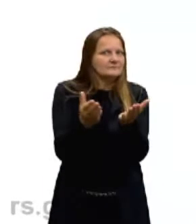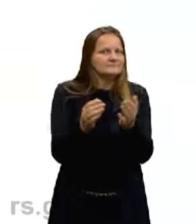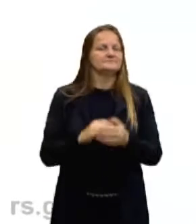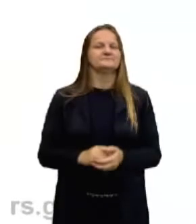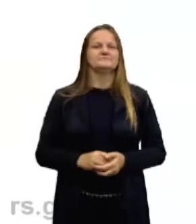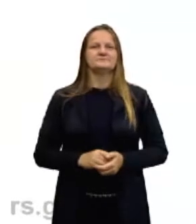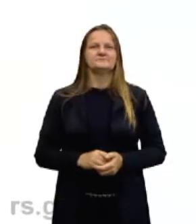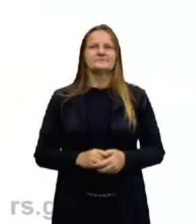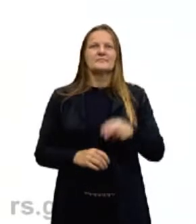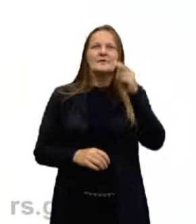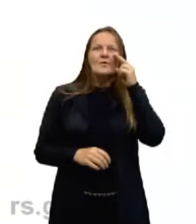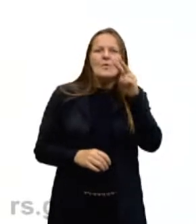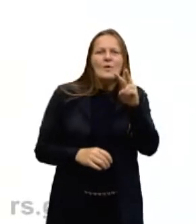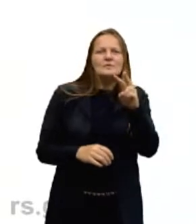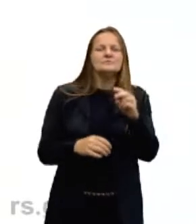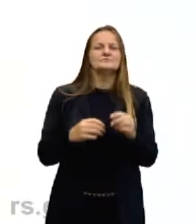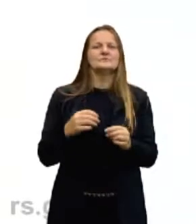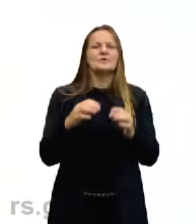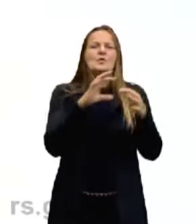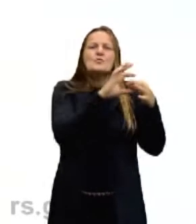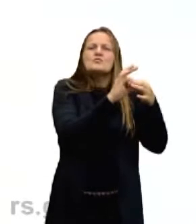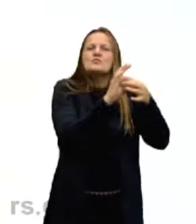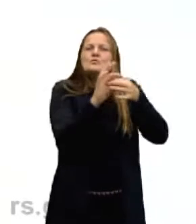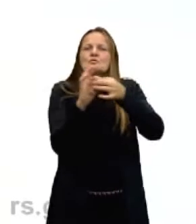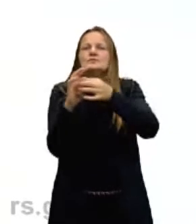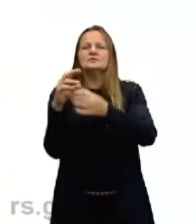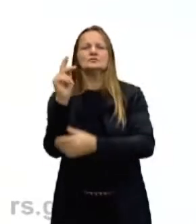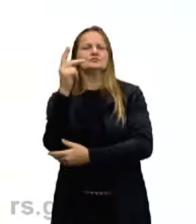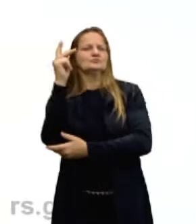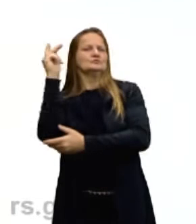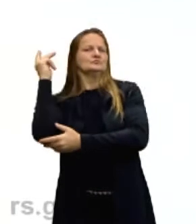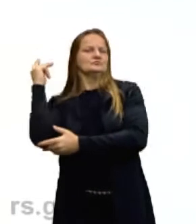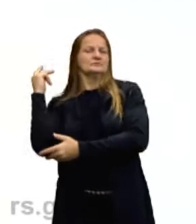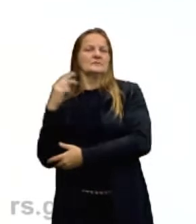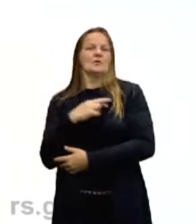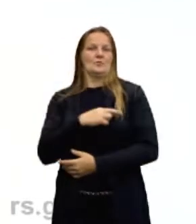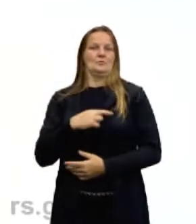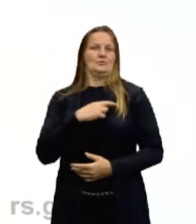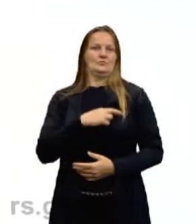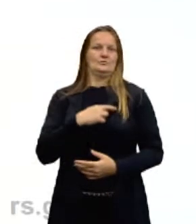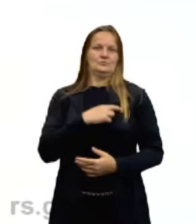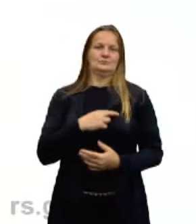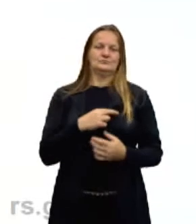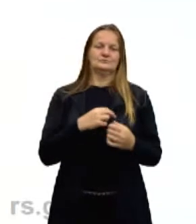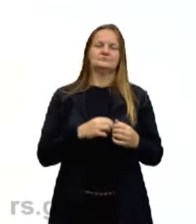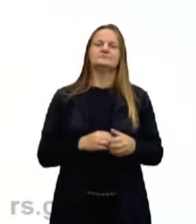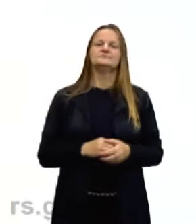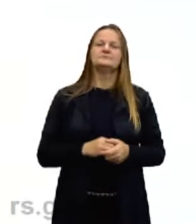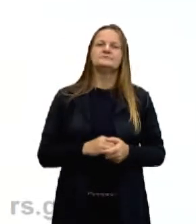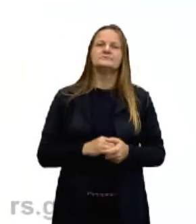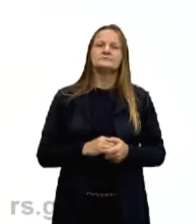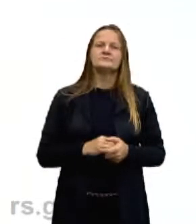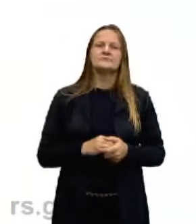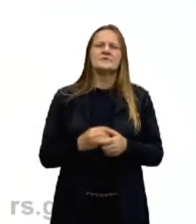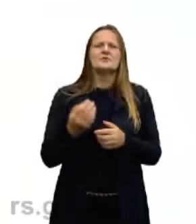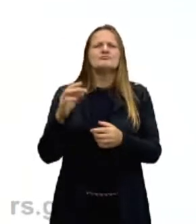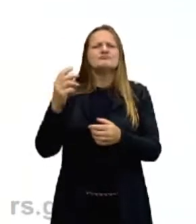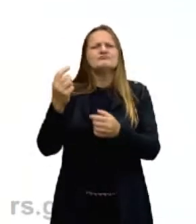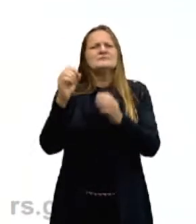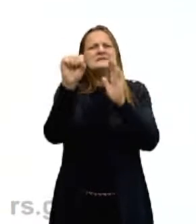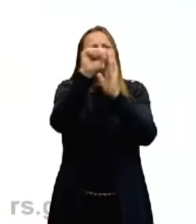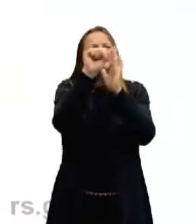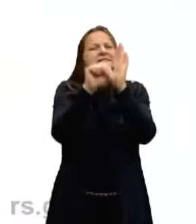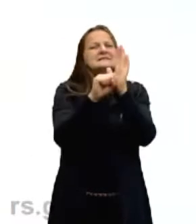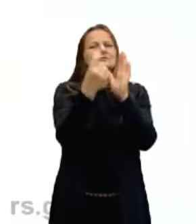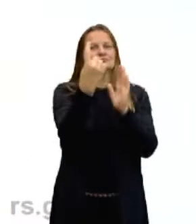Olha só tudo contexto histórico que ele vai começar então o romantismo né lá no início do